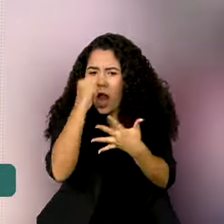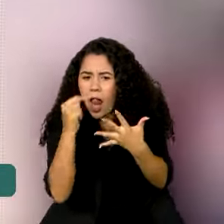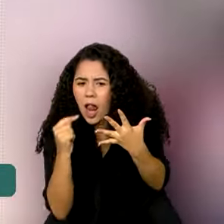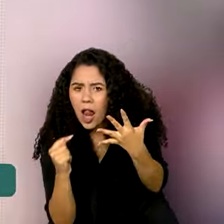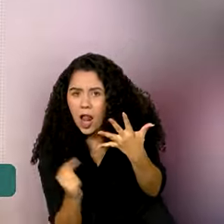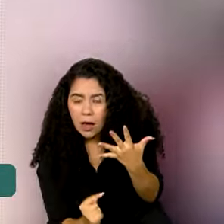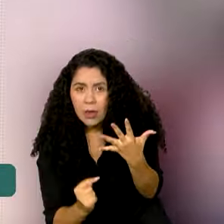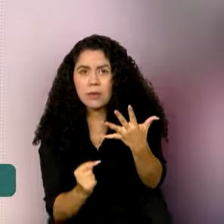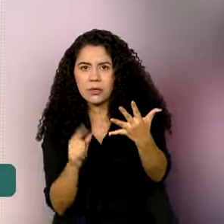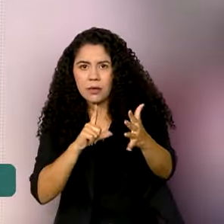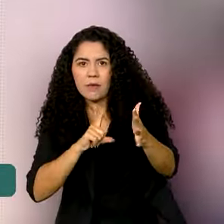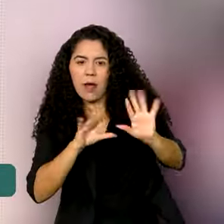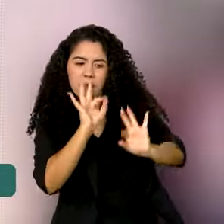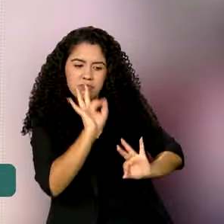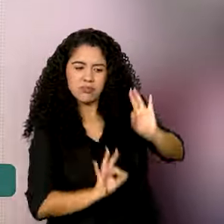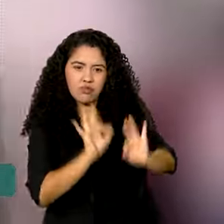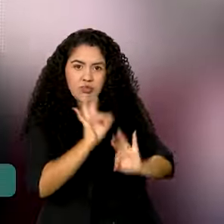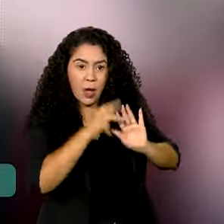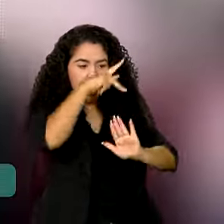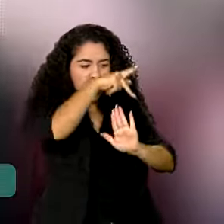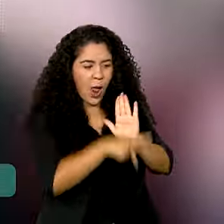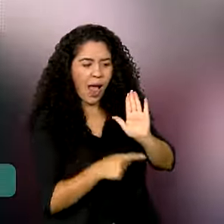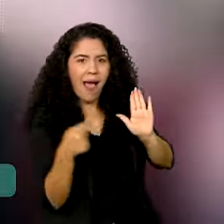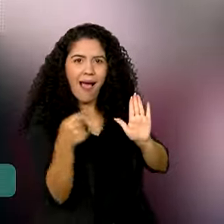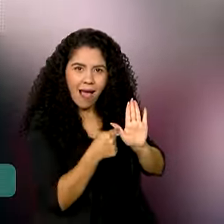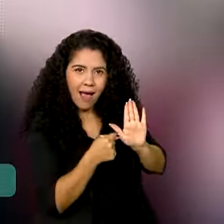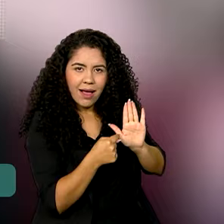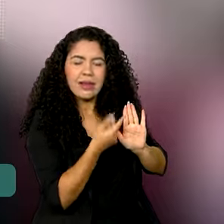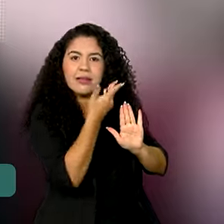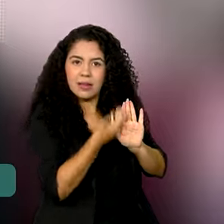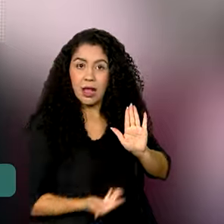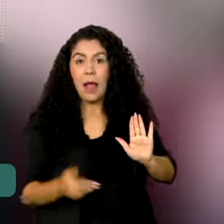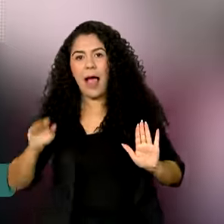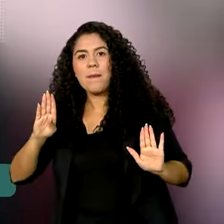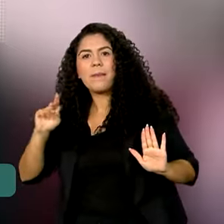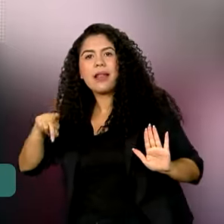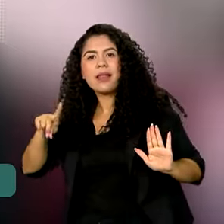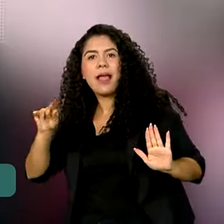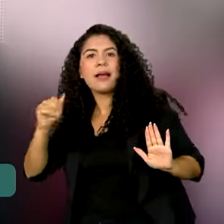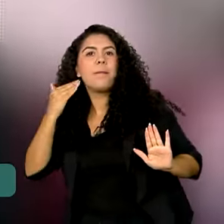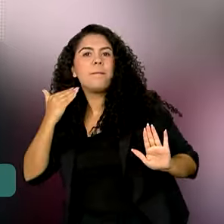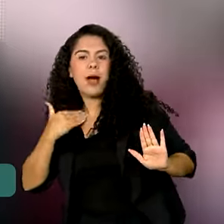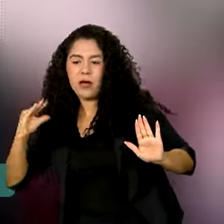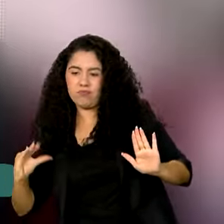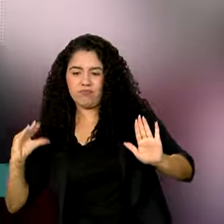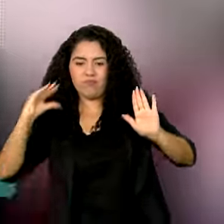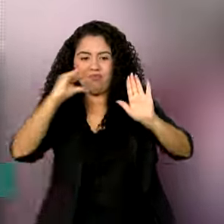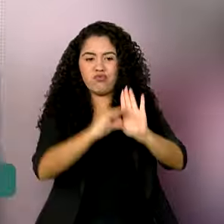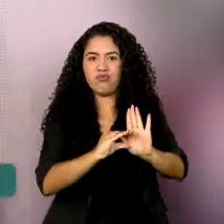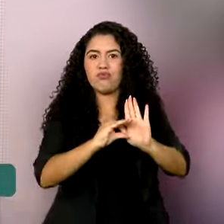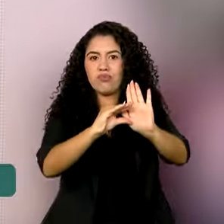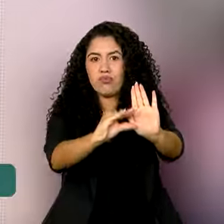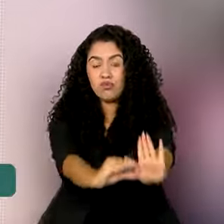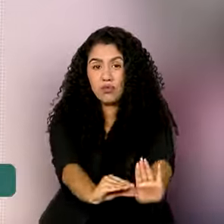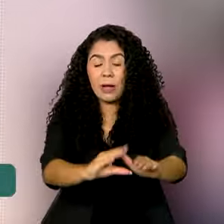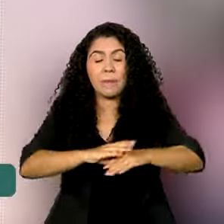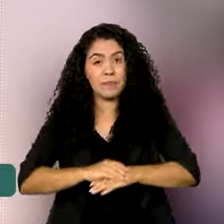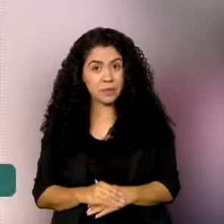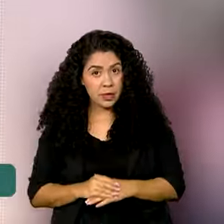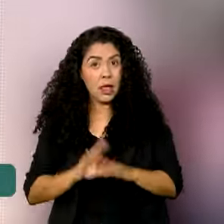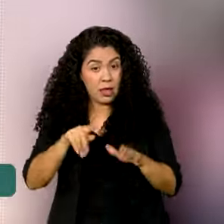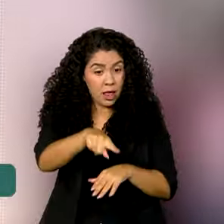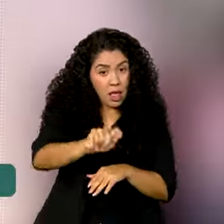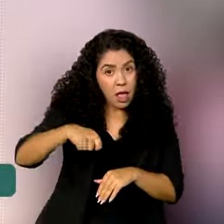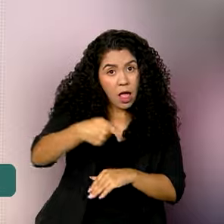o SEBRAE e faz o projeto. E vem o BNDES e financia, ou a FINEP. E, como a